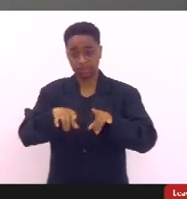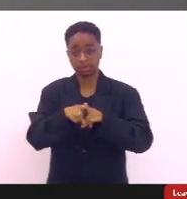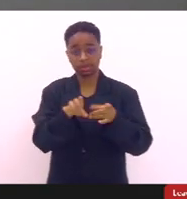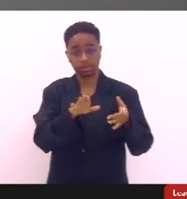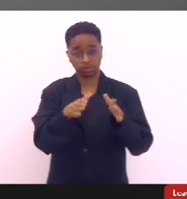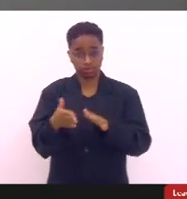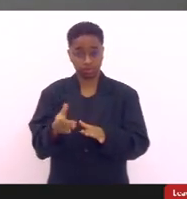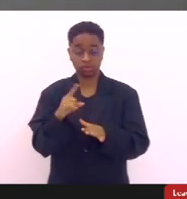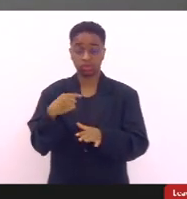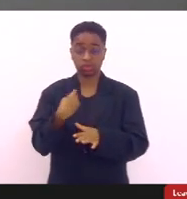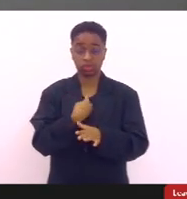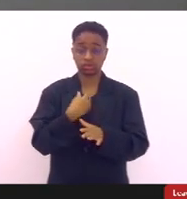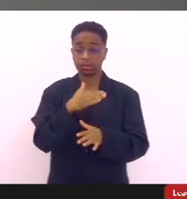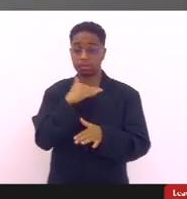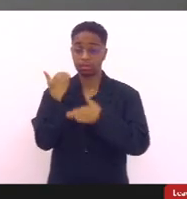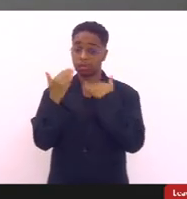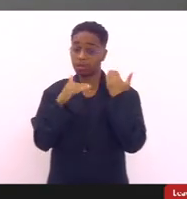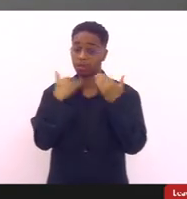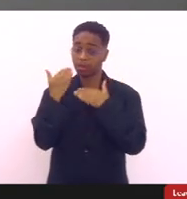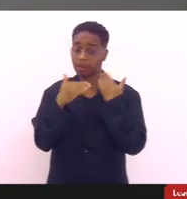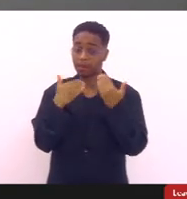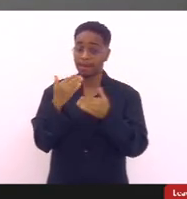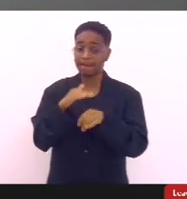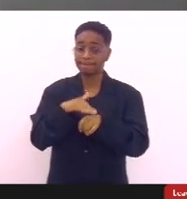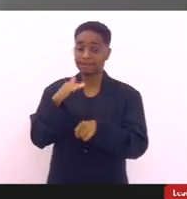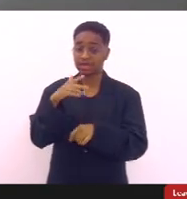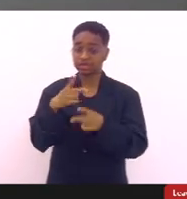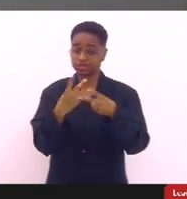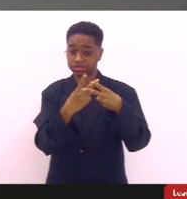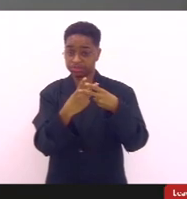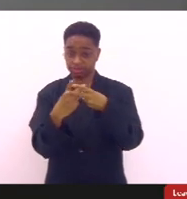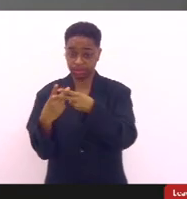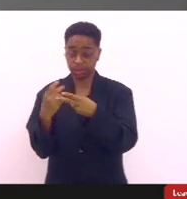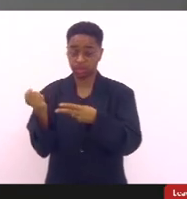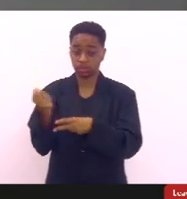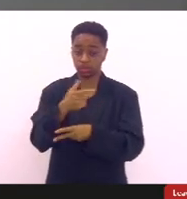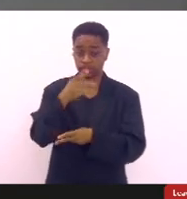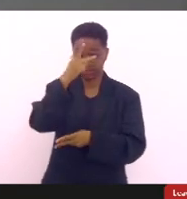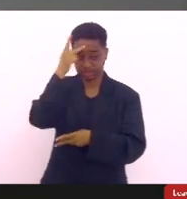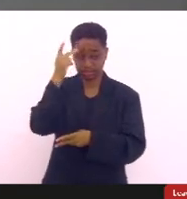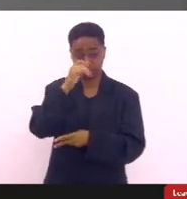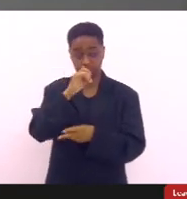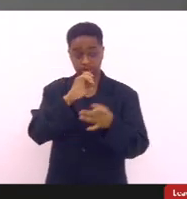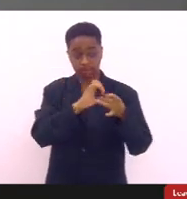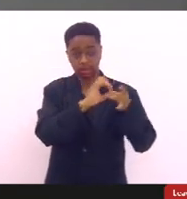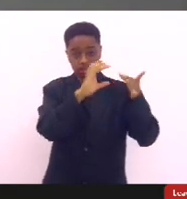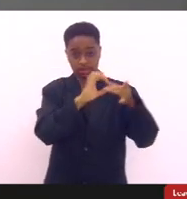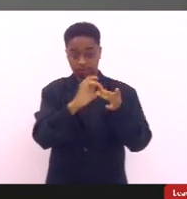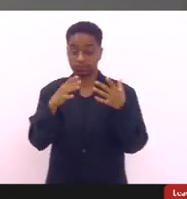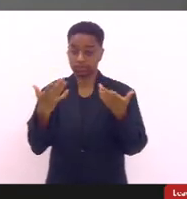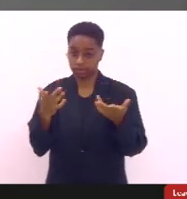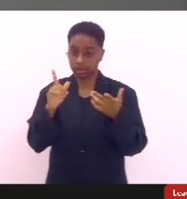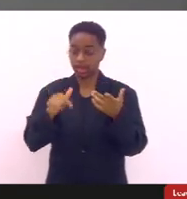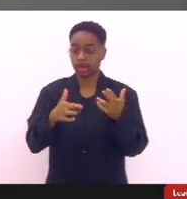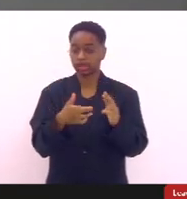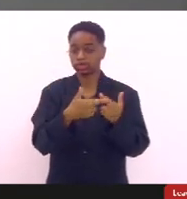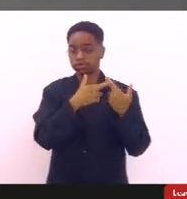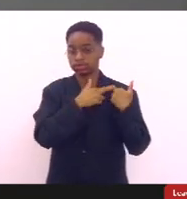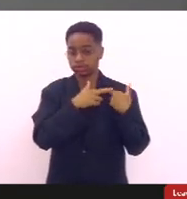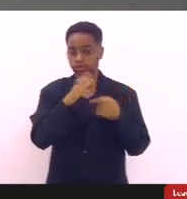vezes mais estando preso do que uma pessoa com tuberculose na rua. Isso é uma responsabilidade do Estado, é uma